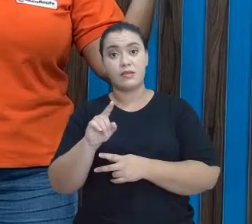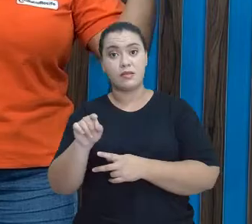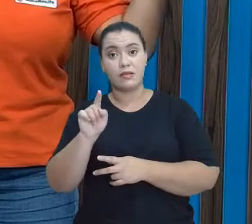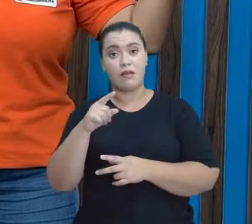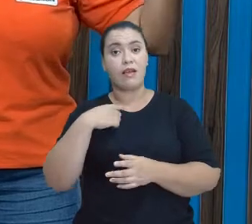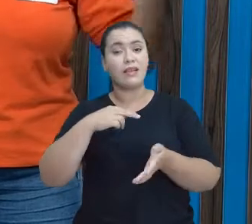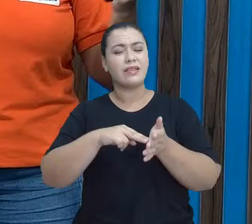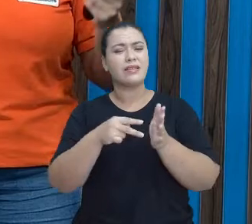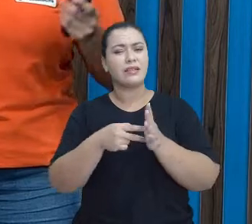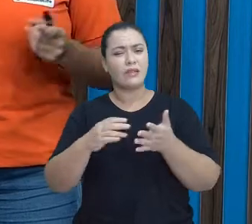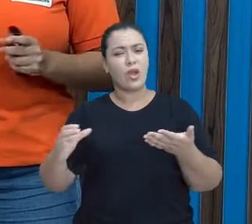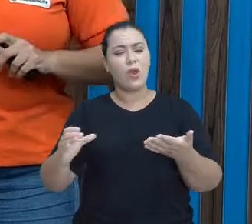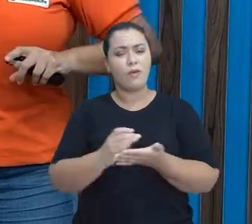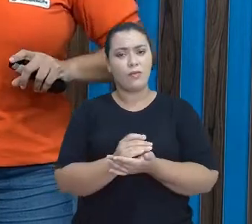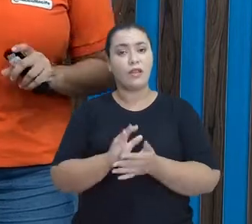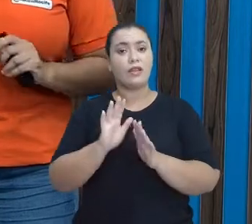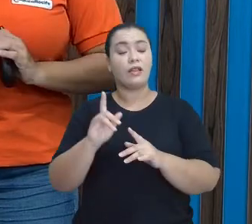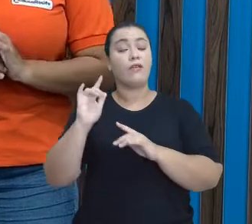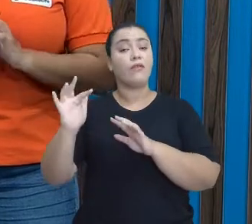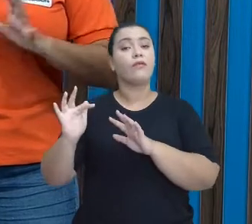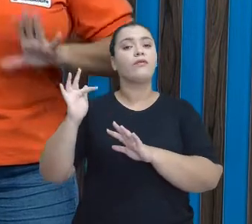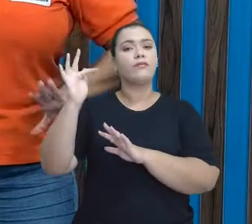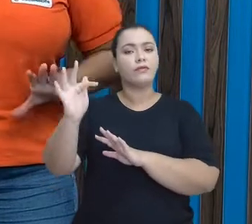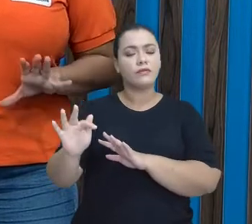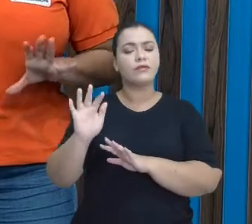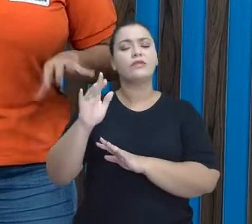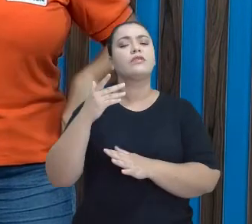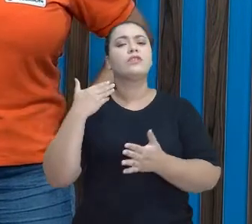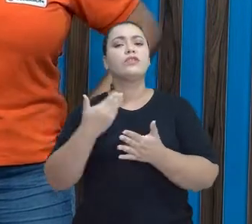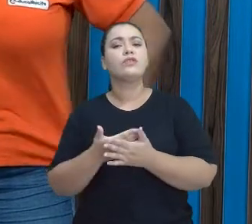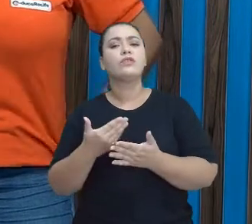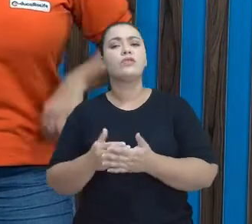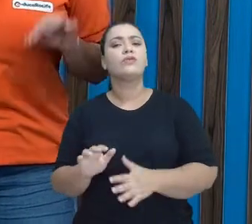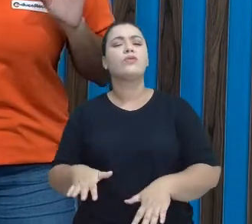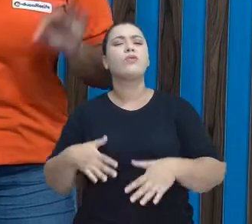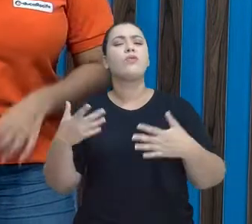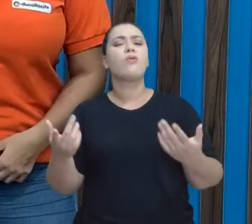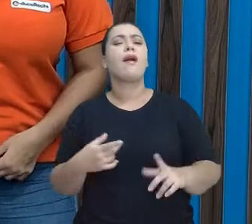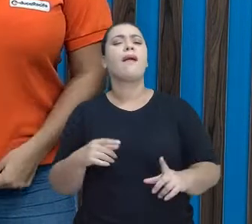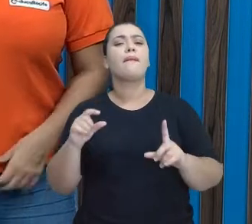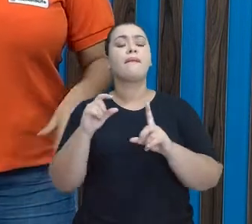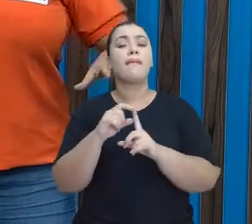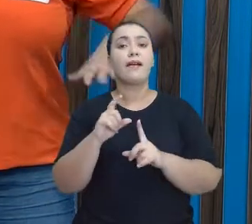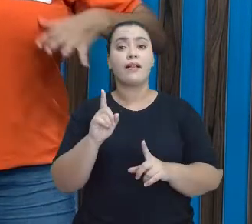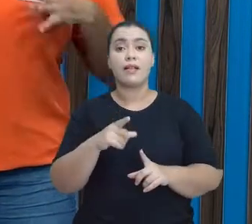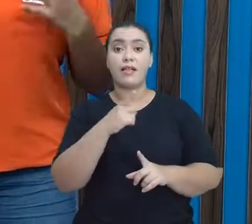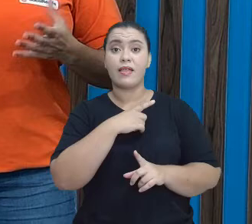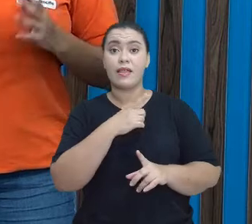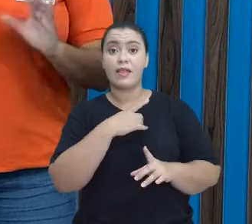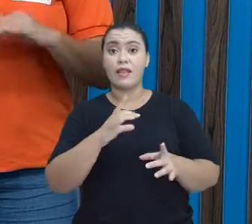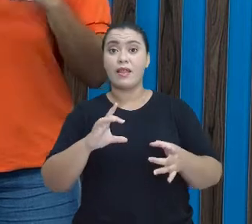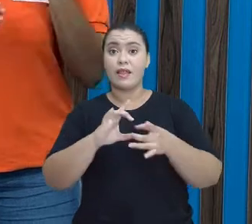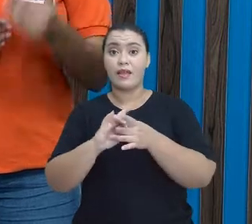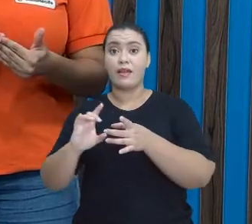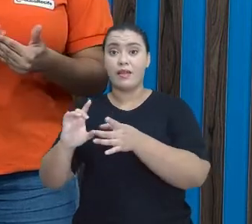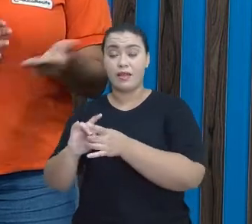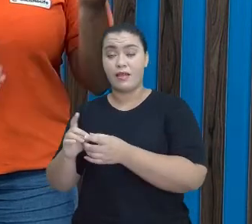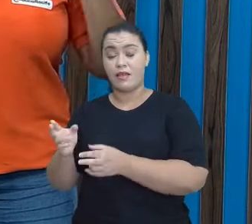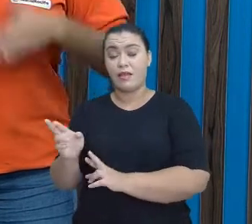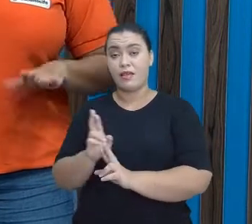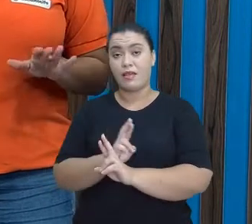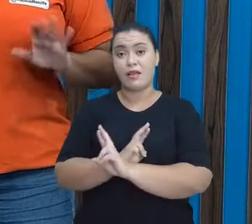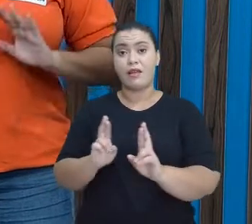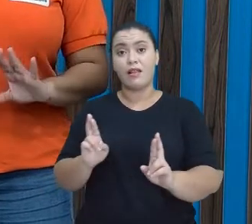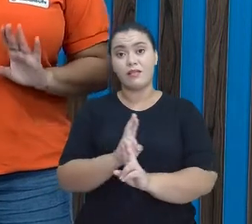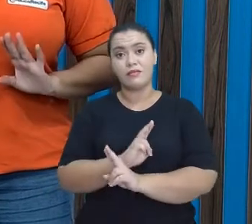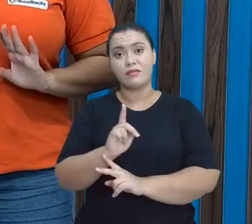futuro, bem no futuro, estudar quais as palavrinhas que vão fazer essas ligações, essas relações entre